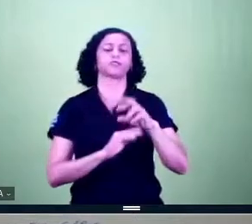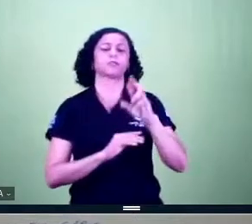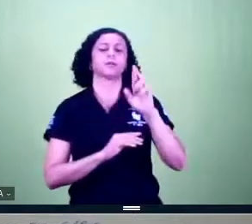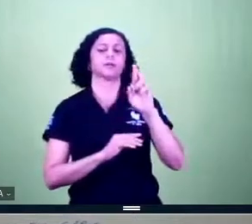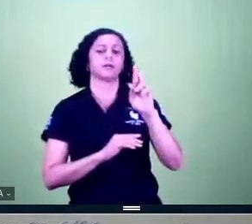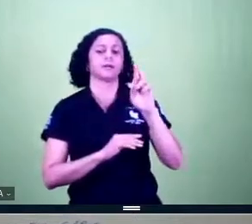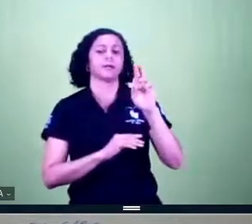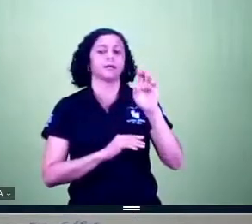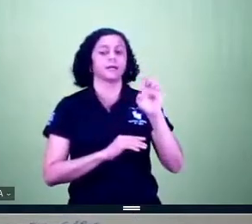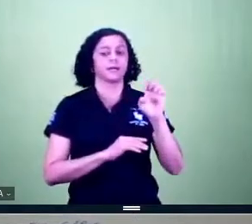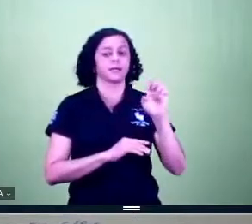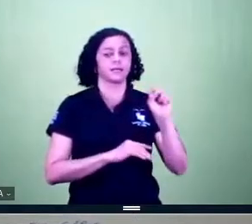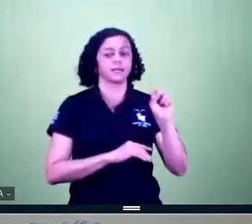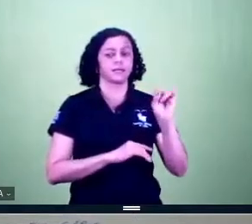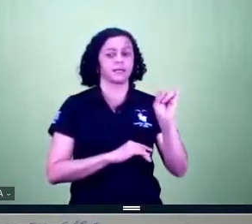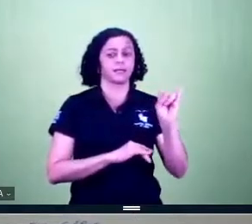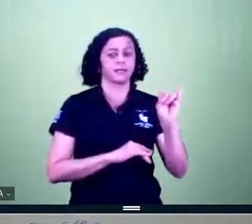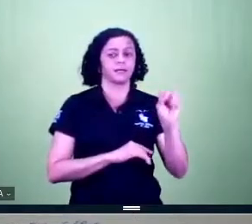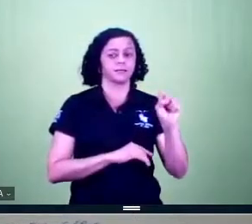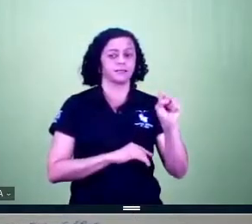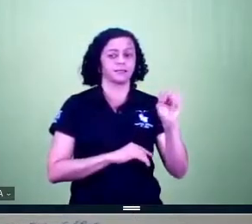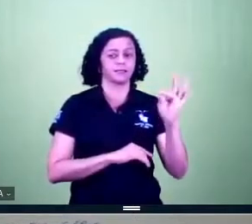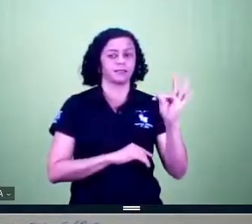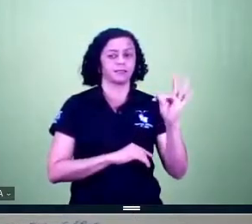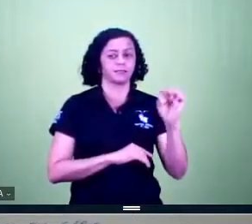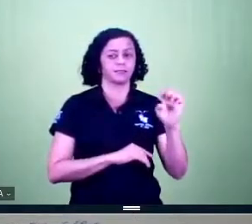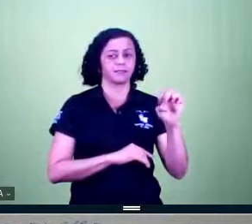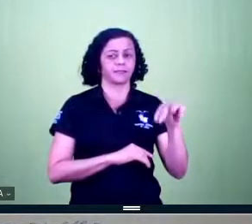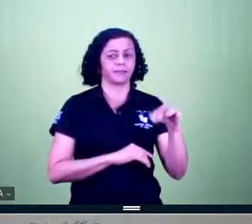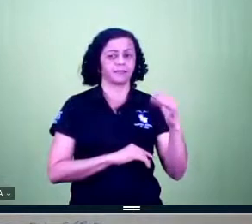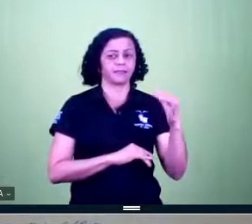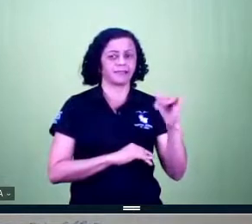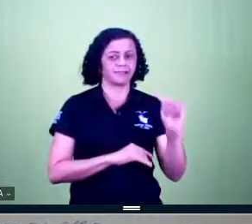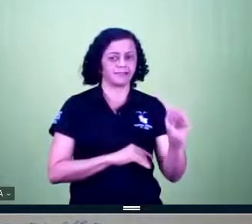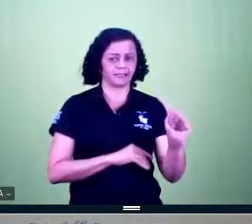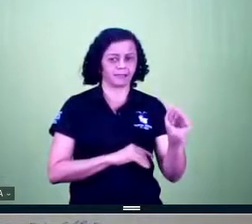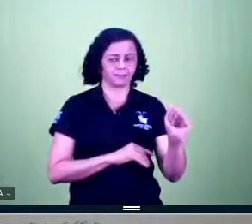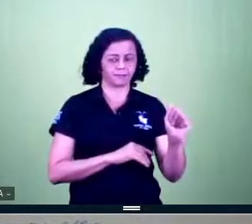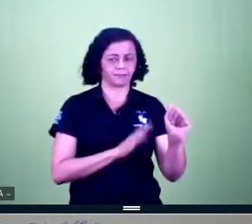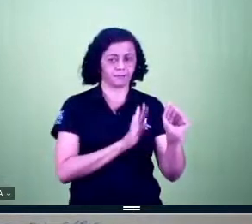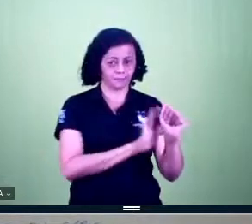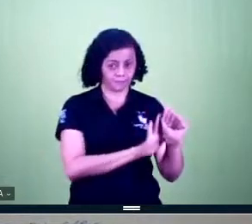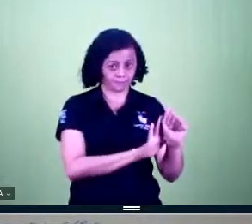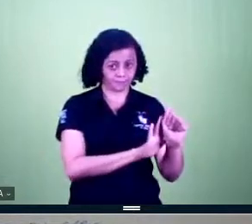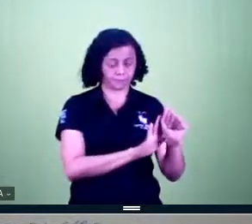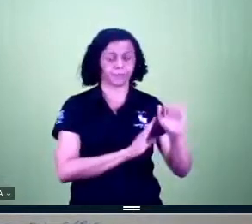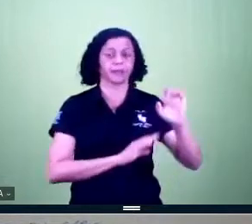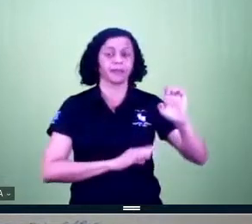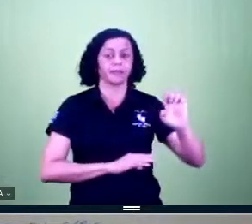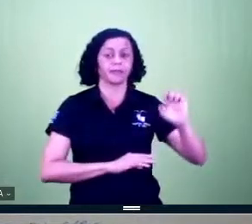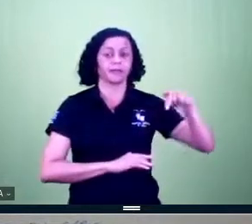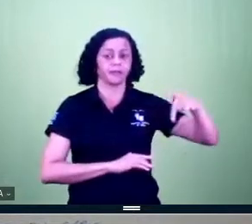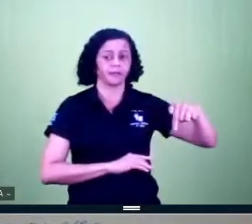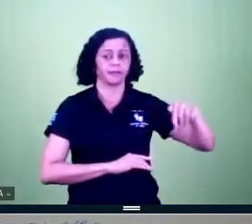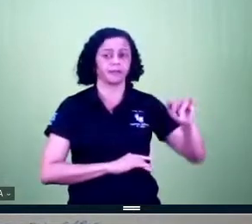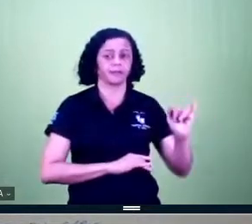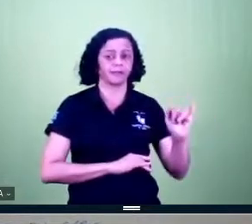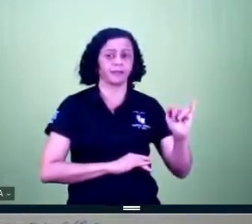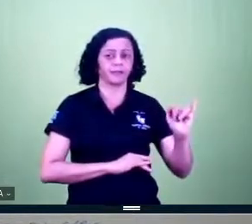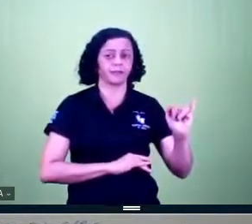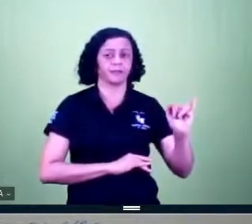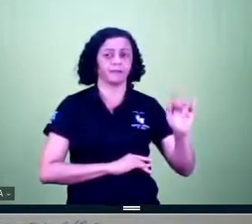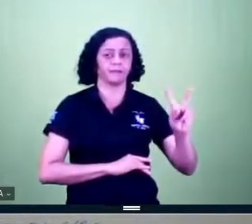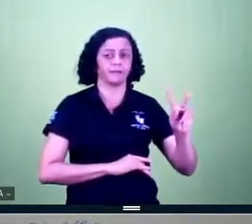equivalente. Ou alguns falam o Q minúsculo, tanto faz, tá? Que é o famoso REC. O que é o